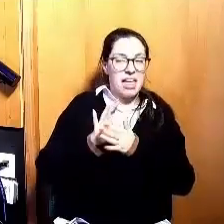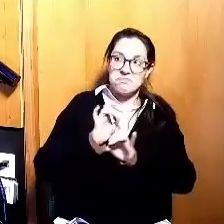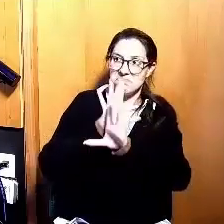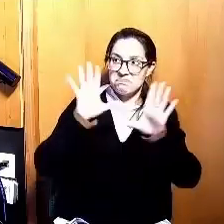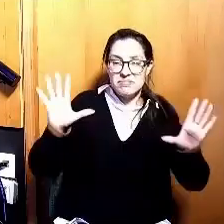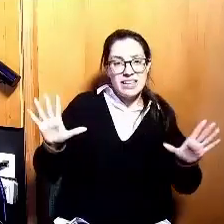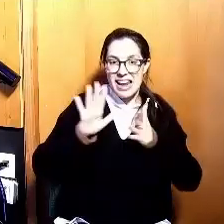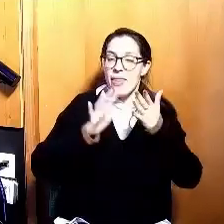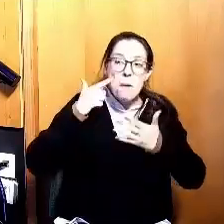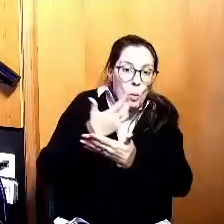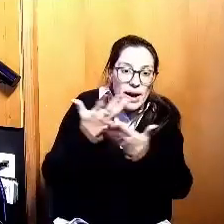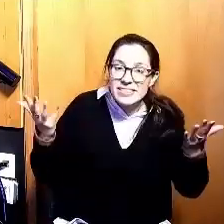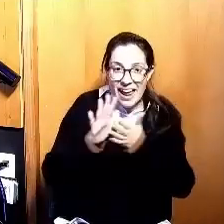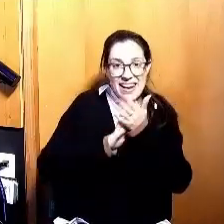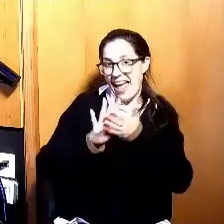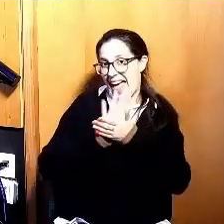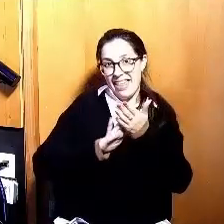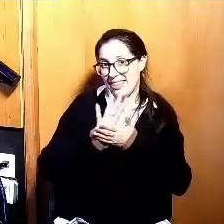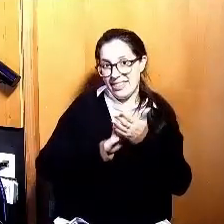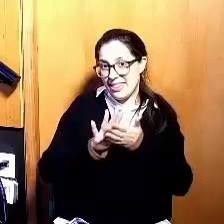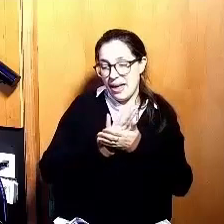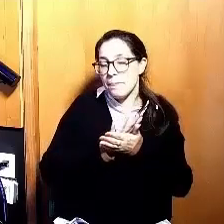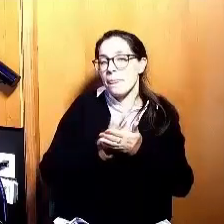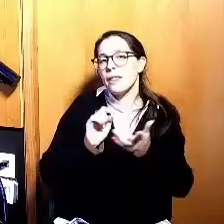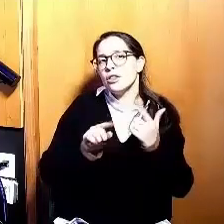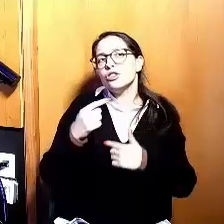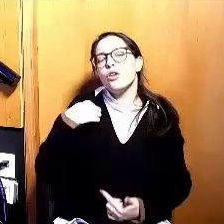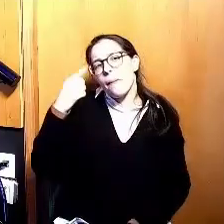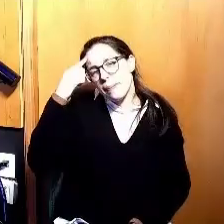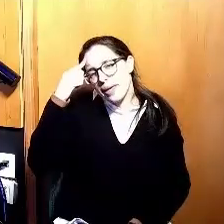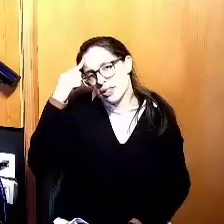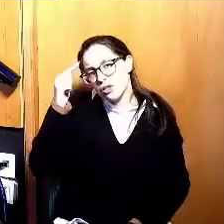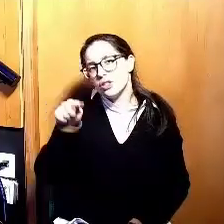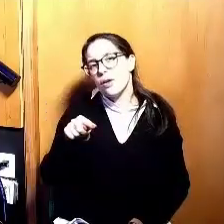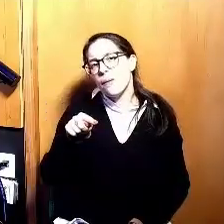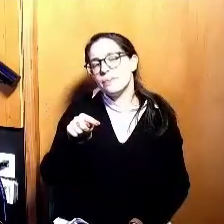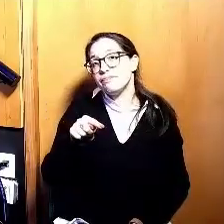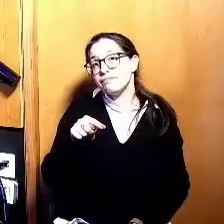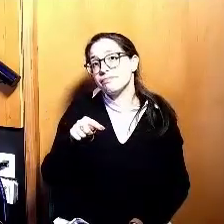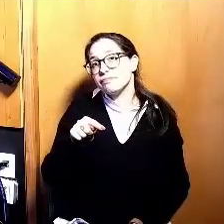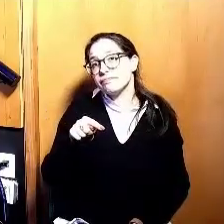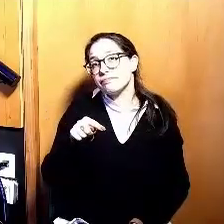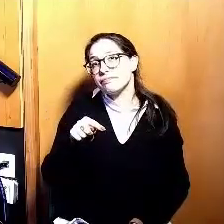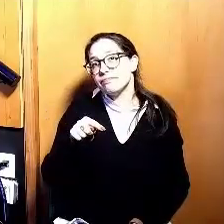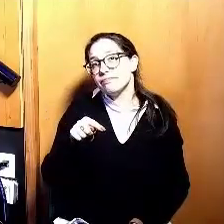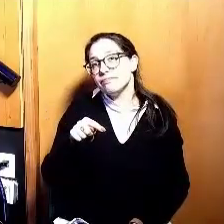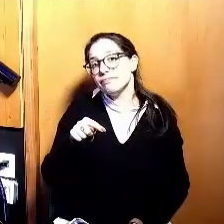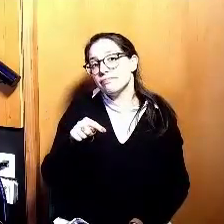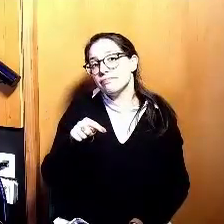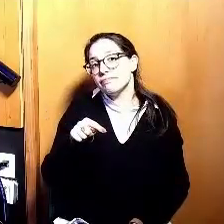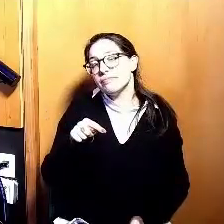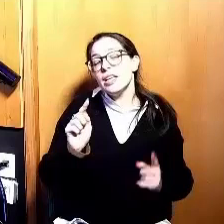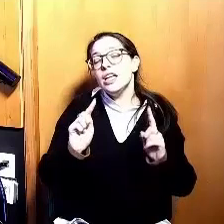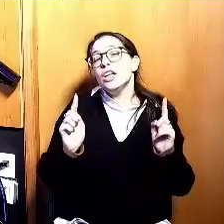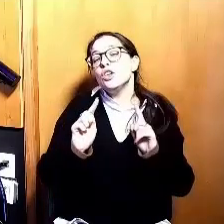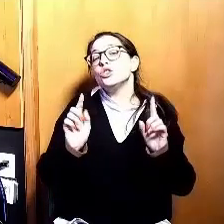descolamento está acontecendo. Mas uma novidade que eu acho que precisa nos impulsionar é não só falar de dados, mas falar